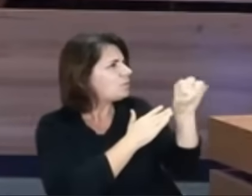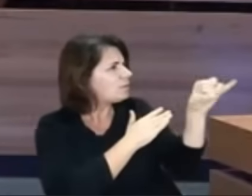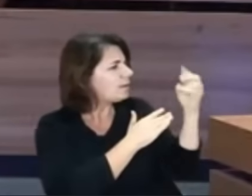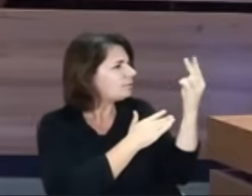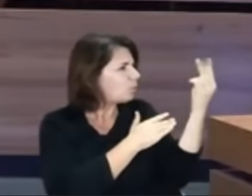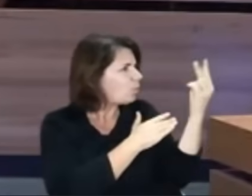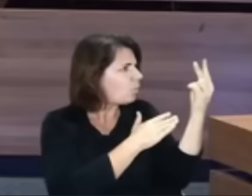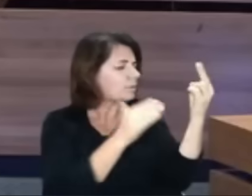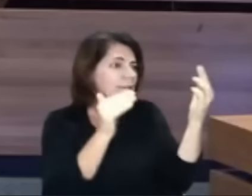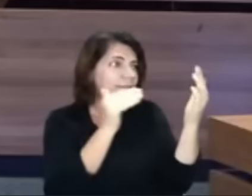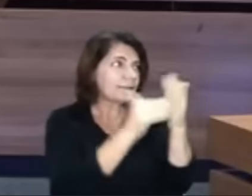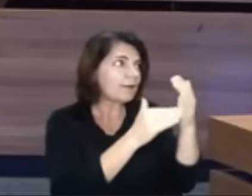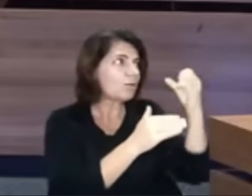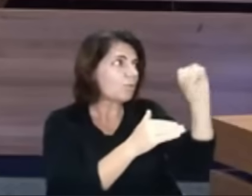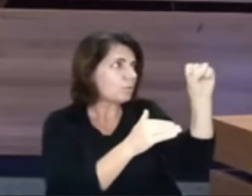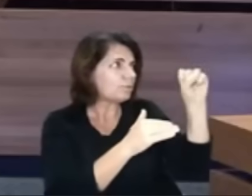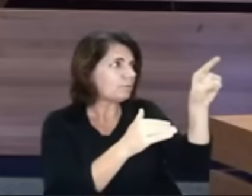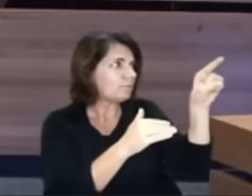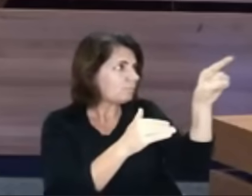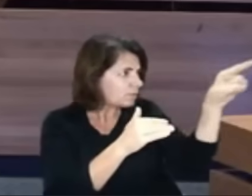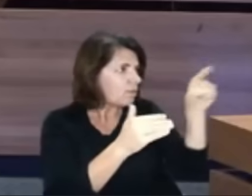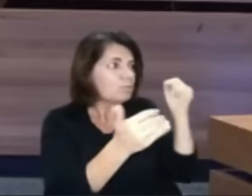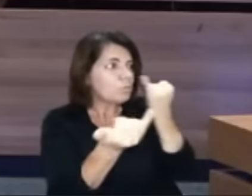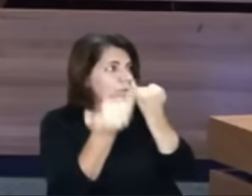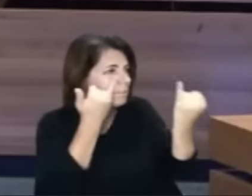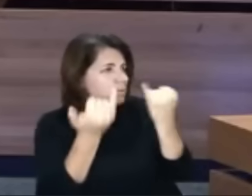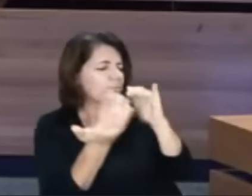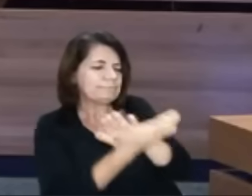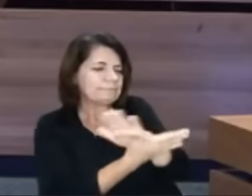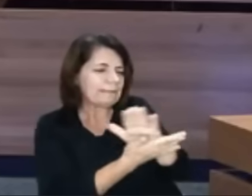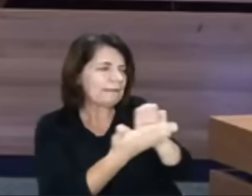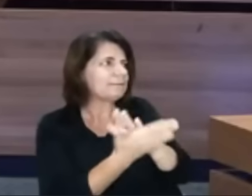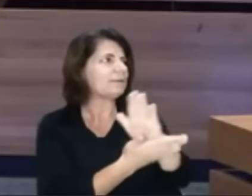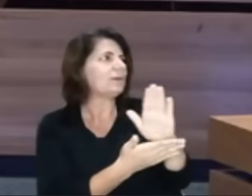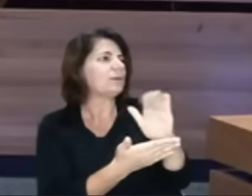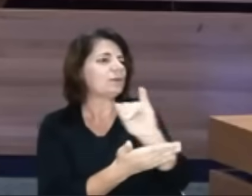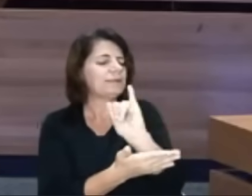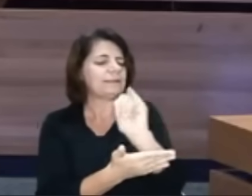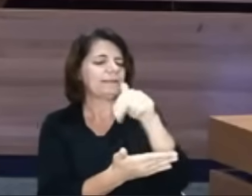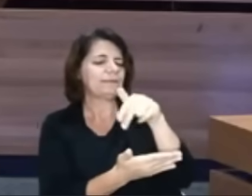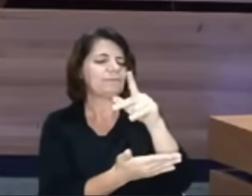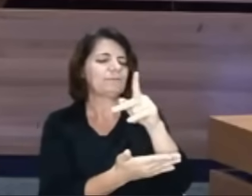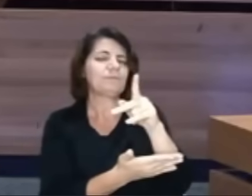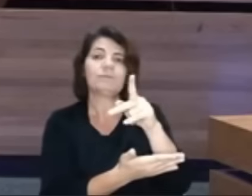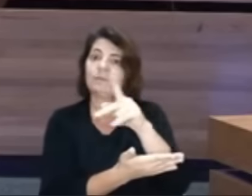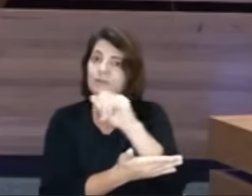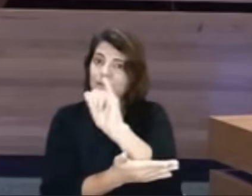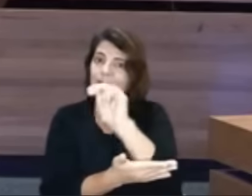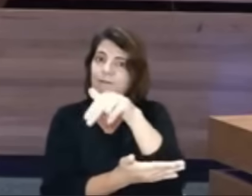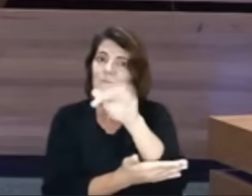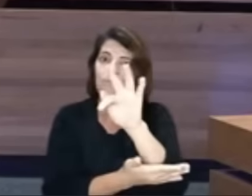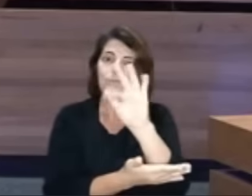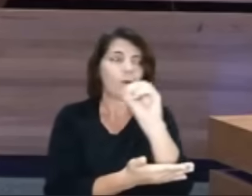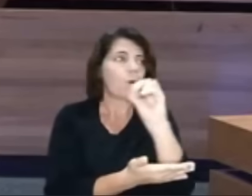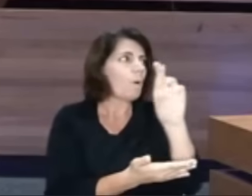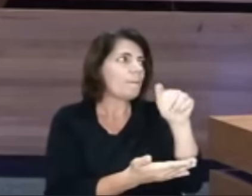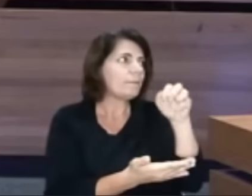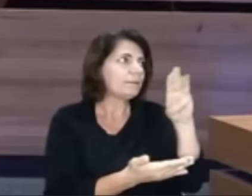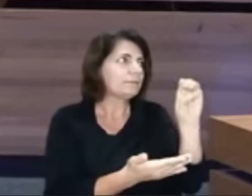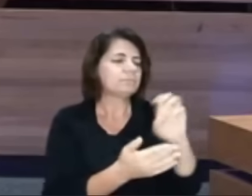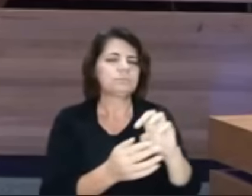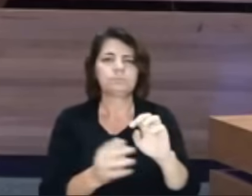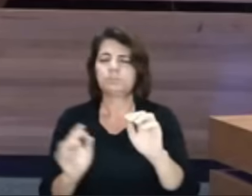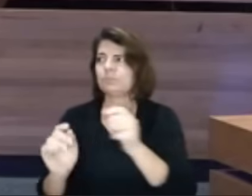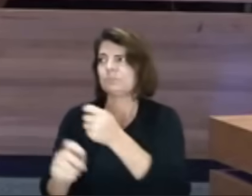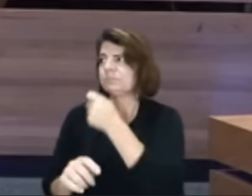recebeu nenhum informe de inteligência sobre a situação que estava prevista na manifestação do dia 8 não recebi nenhuma